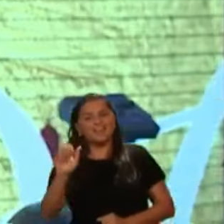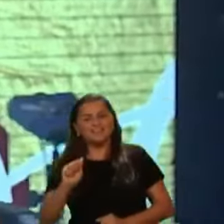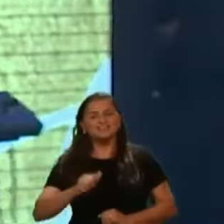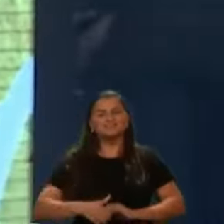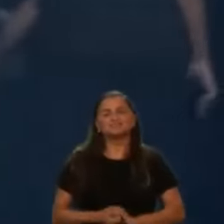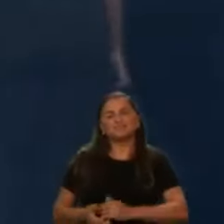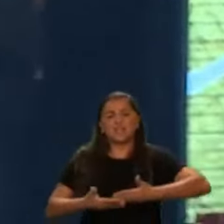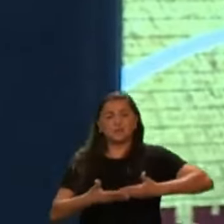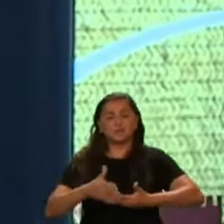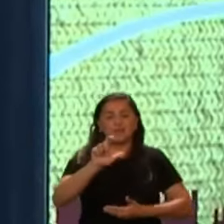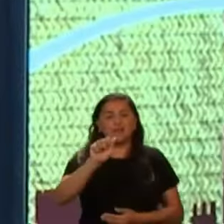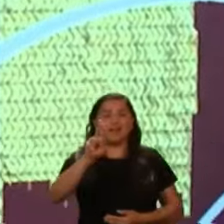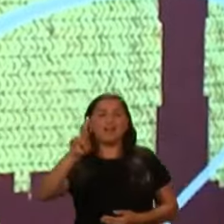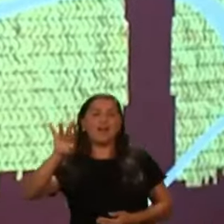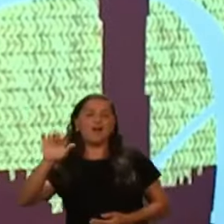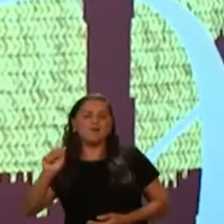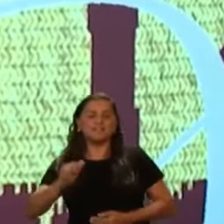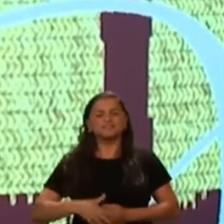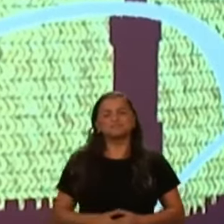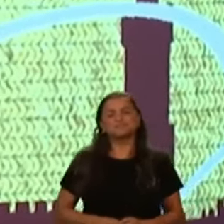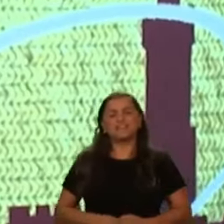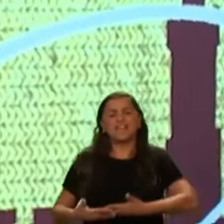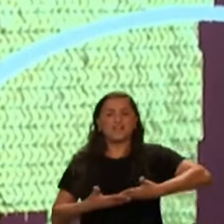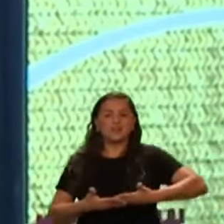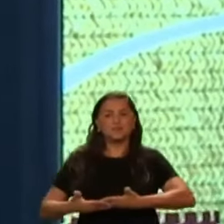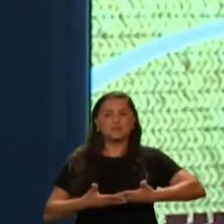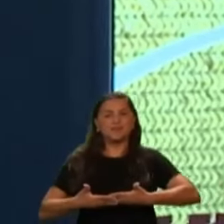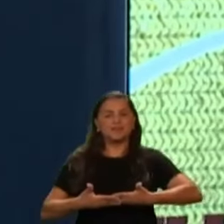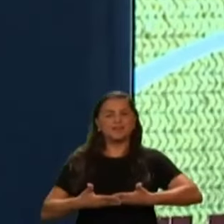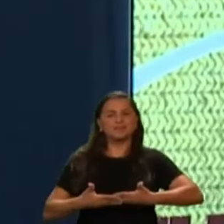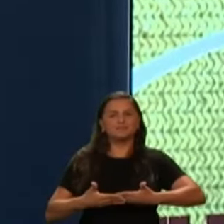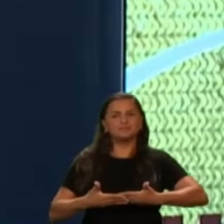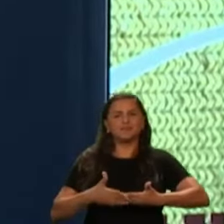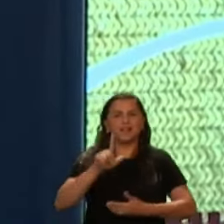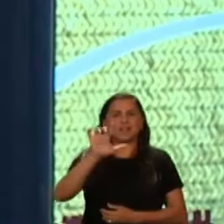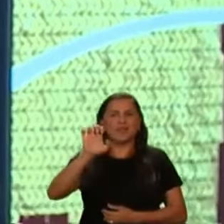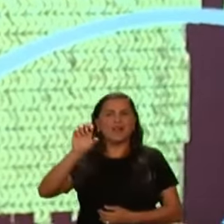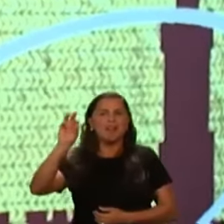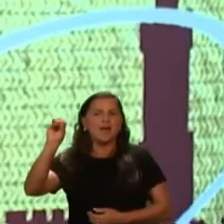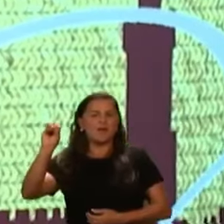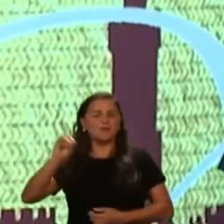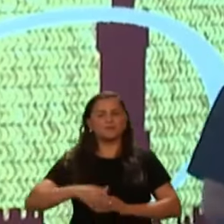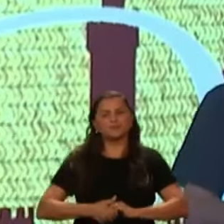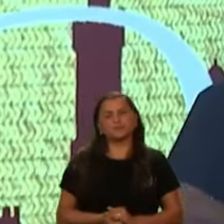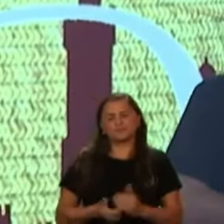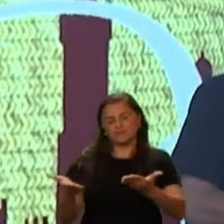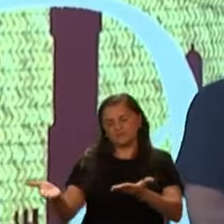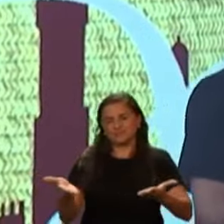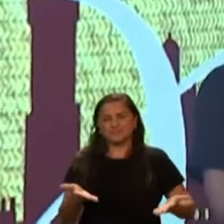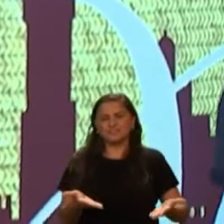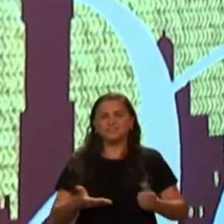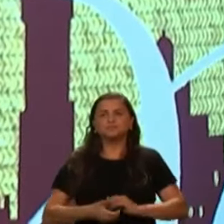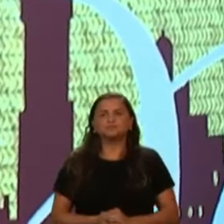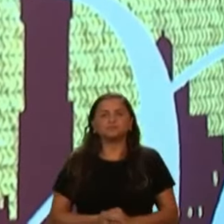Jéssica, que são pais da Laura, e o Iago e a Monalisa, que são pais do Léo. Por favor, pode vir aqui.